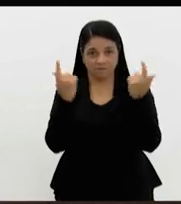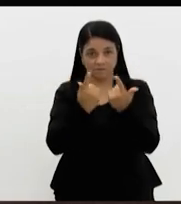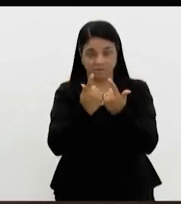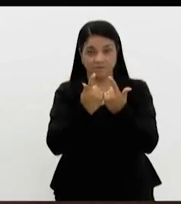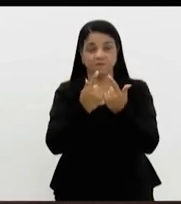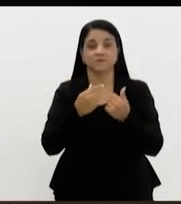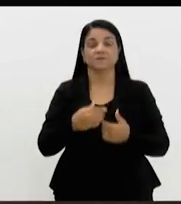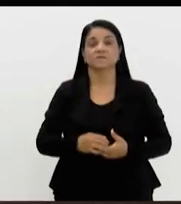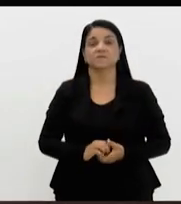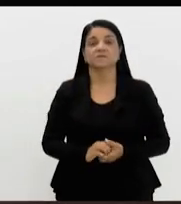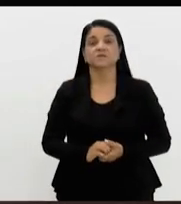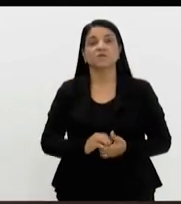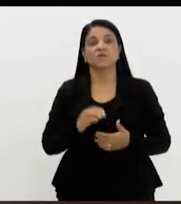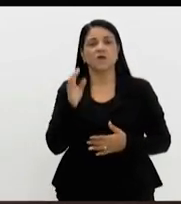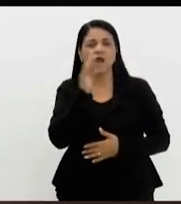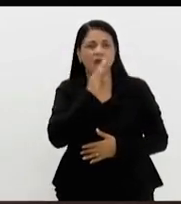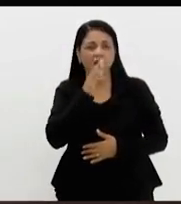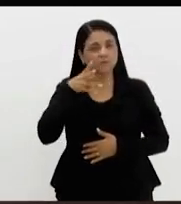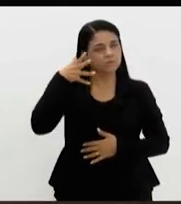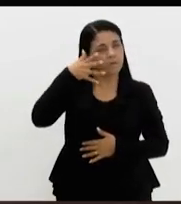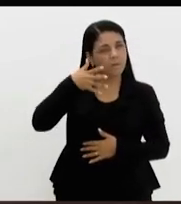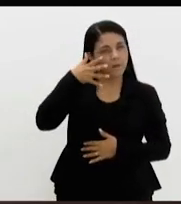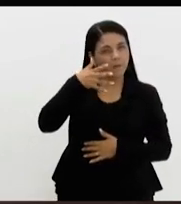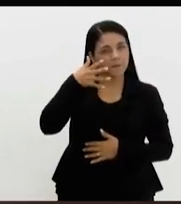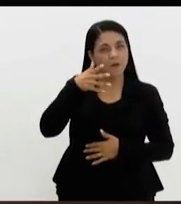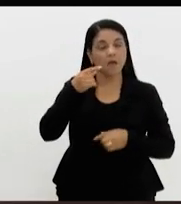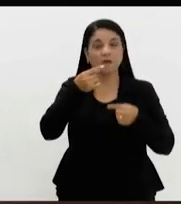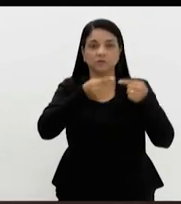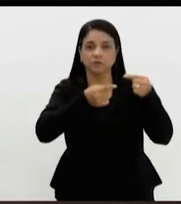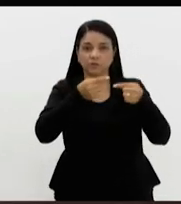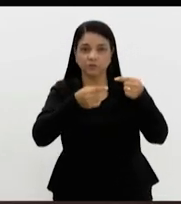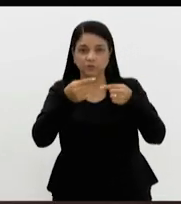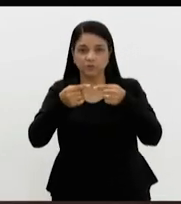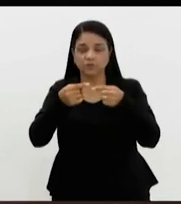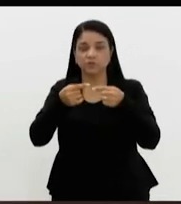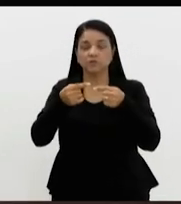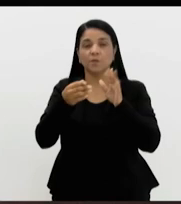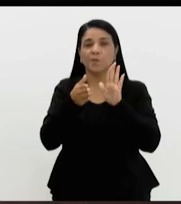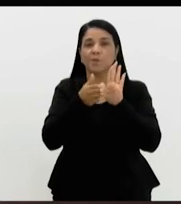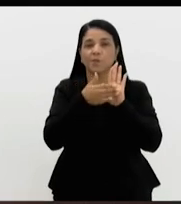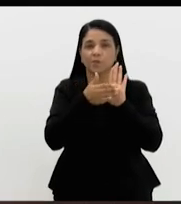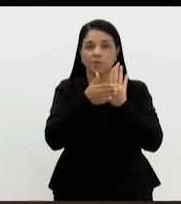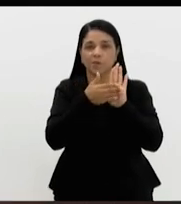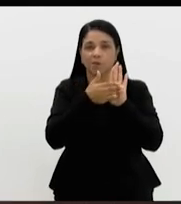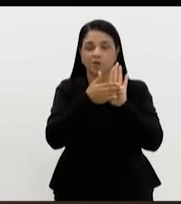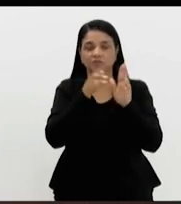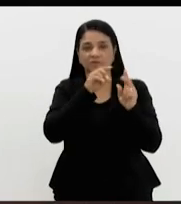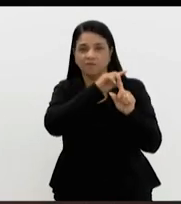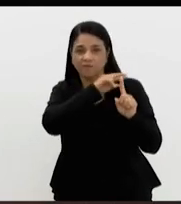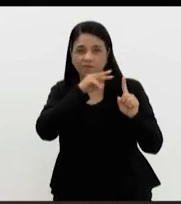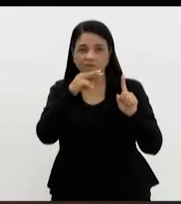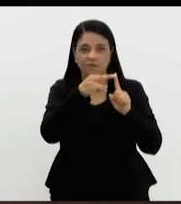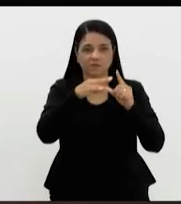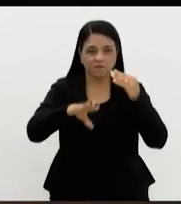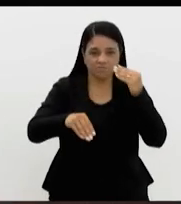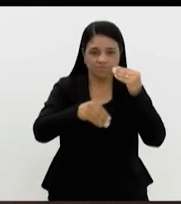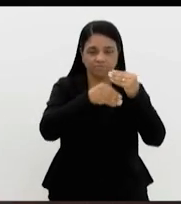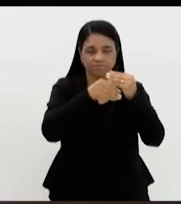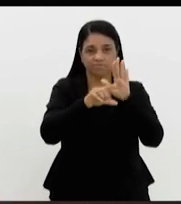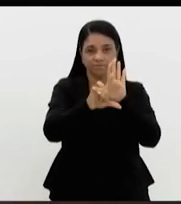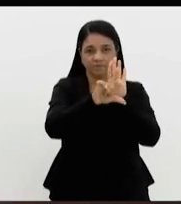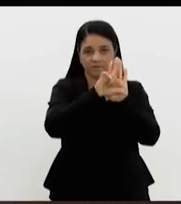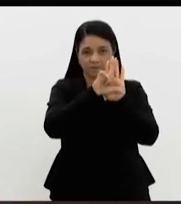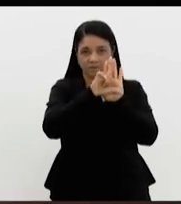Vou falar rapidamente, presidenta. Quero discutir essa presente proposta que visa alterar a Lei Complementar número 200,